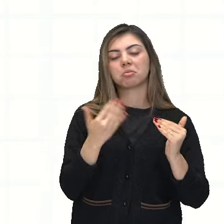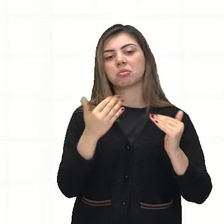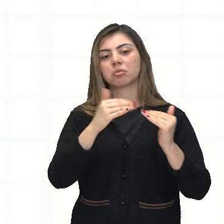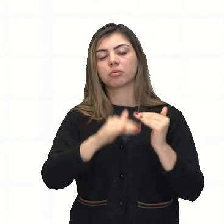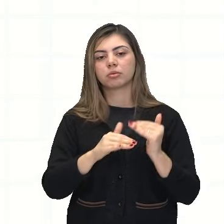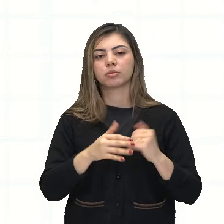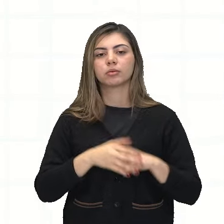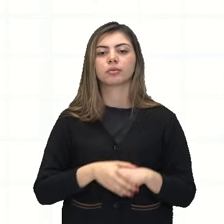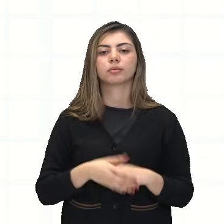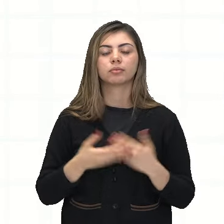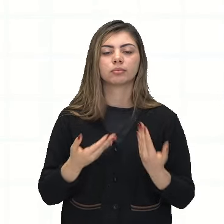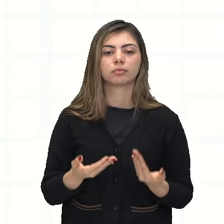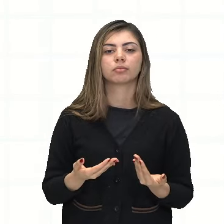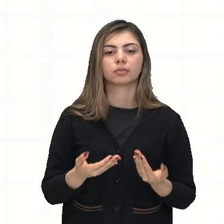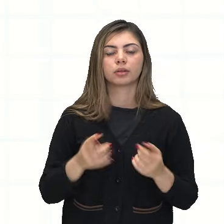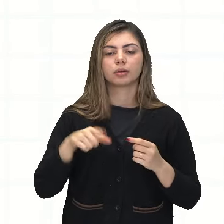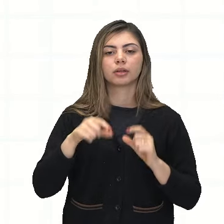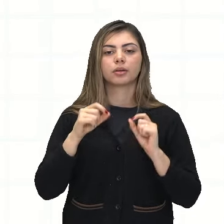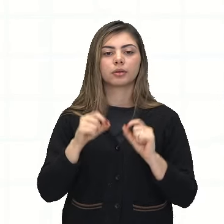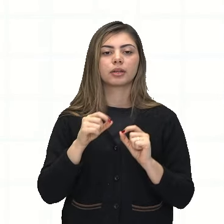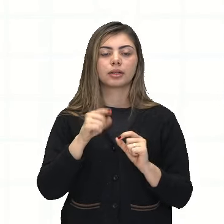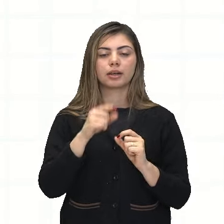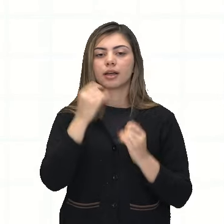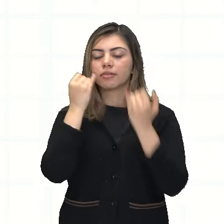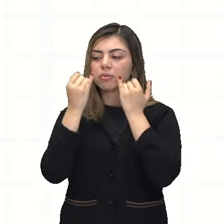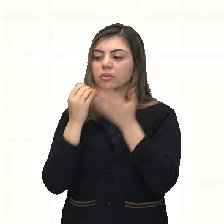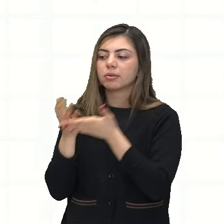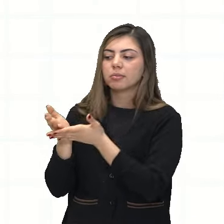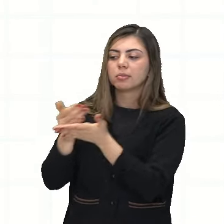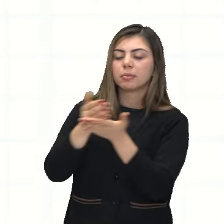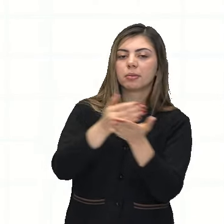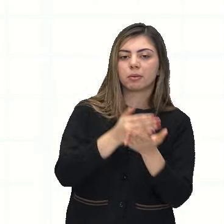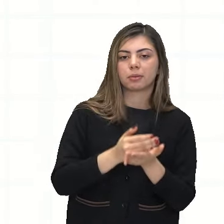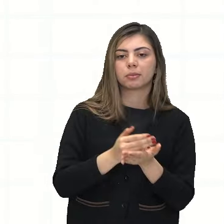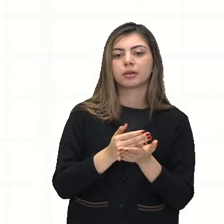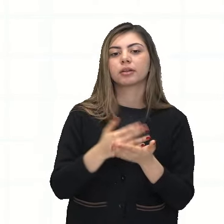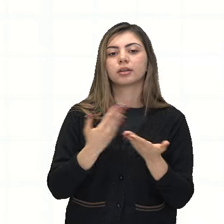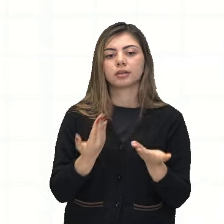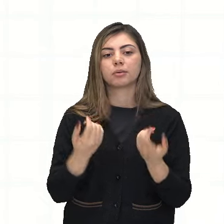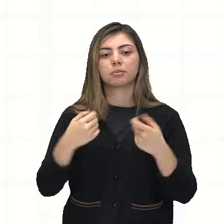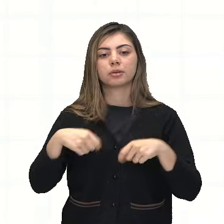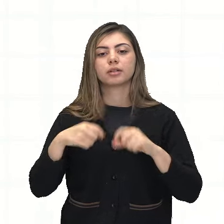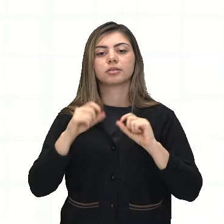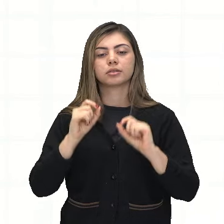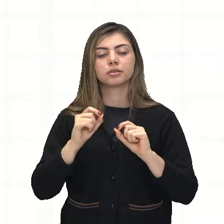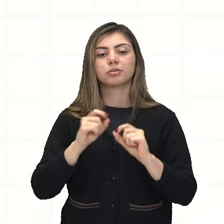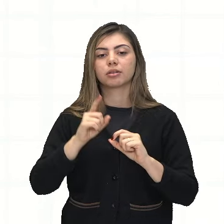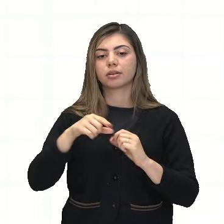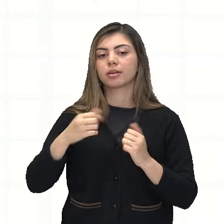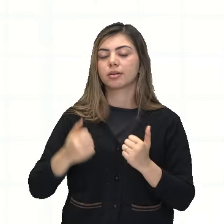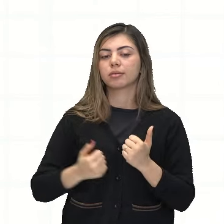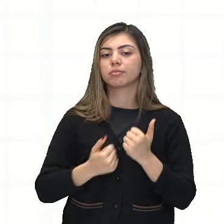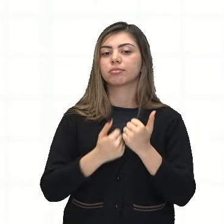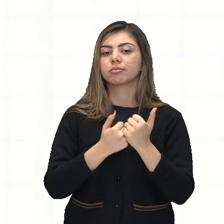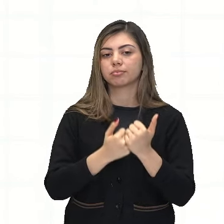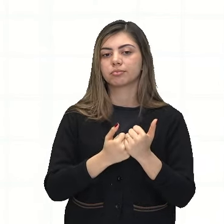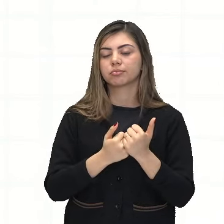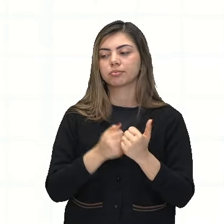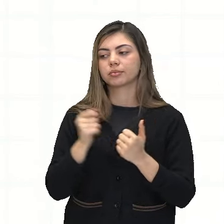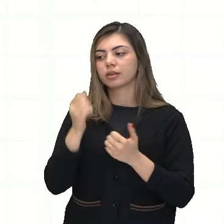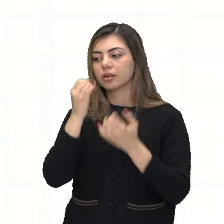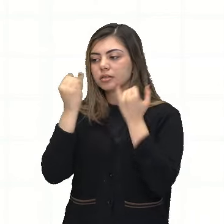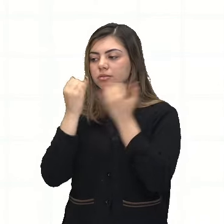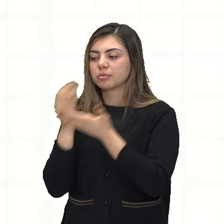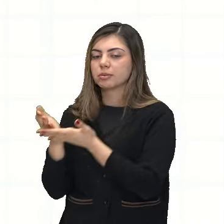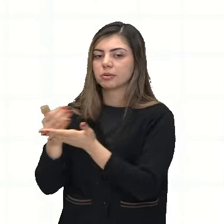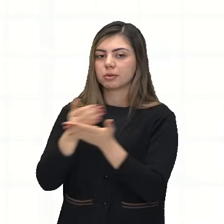posicionamento é a base sobre a qual os argumentos serão construídos portanto deve ser bem fundamentado isso é importante ao